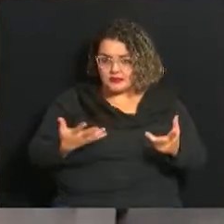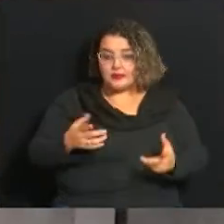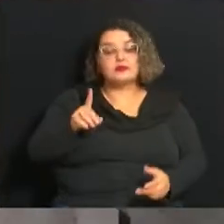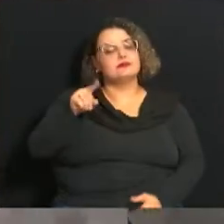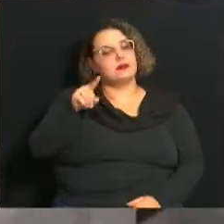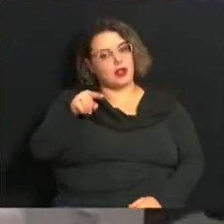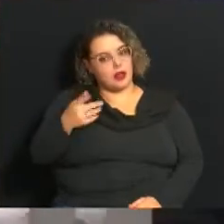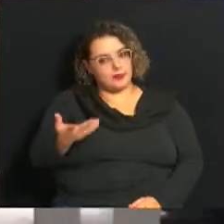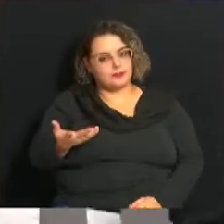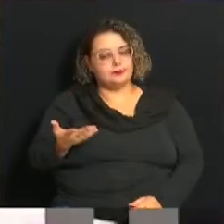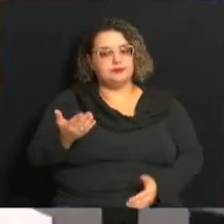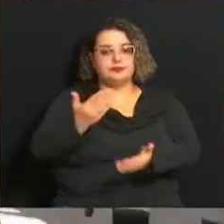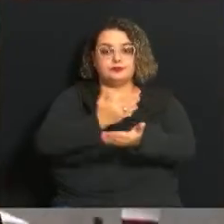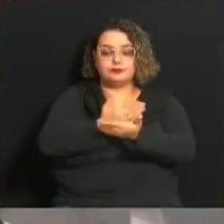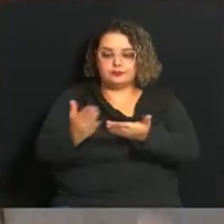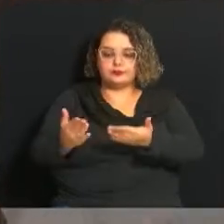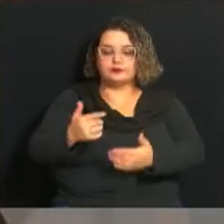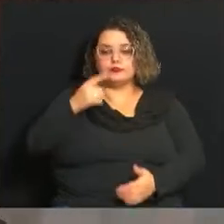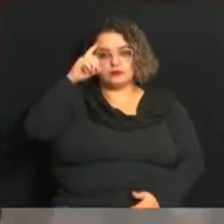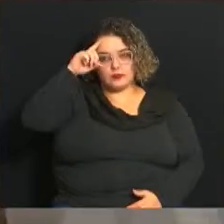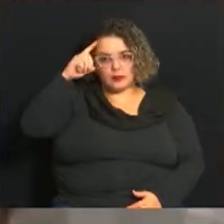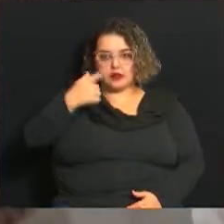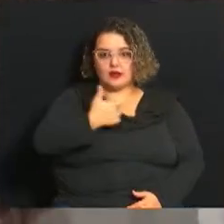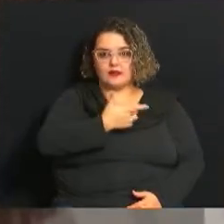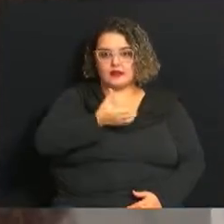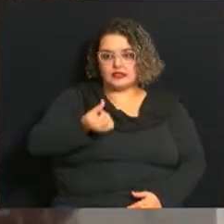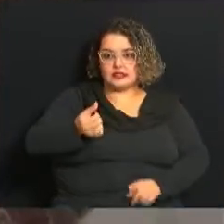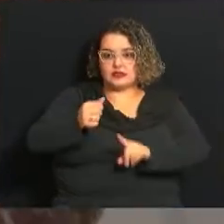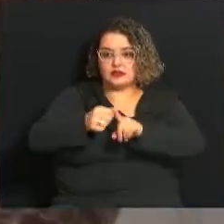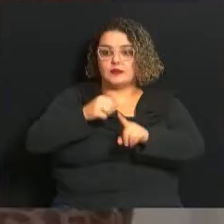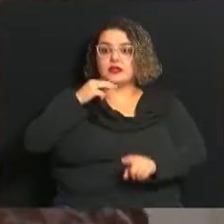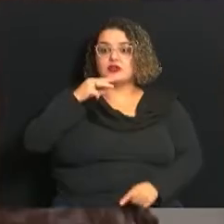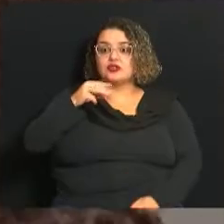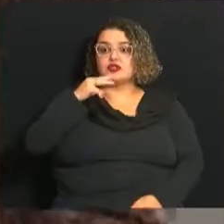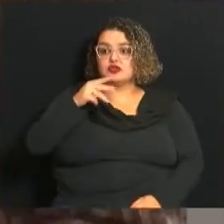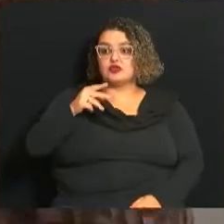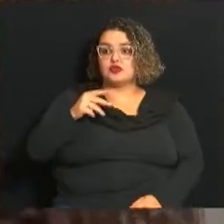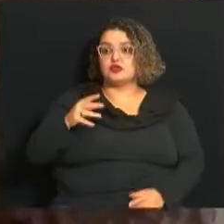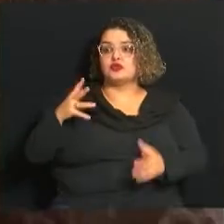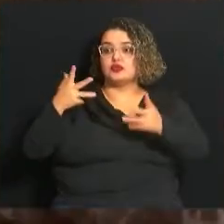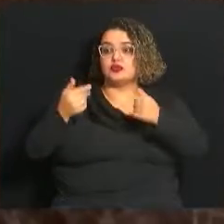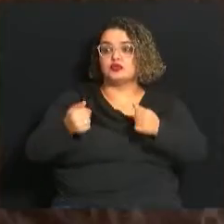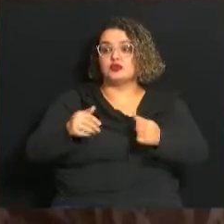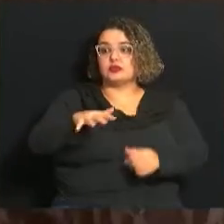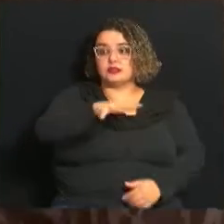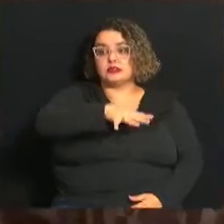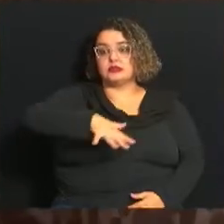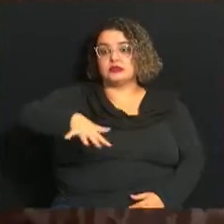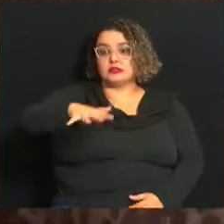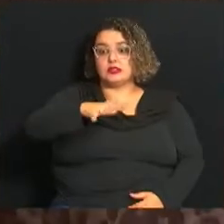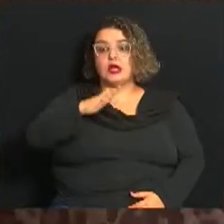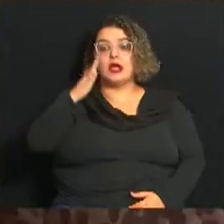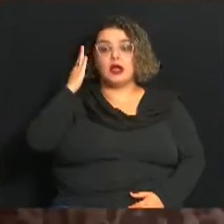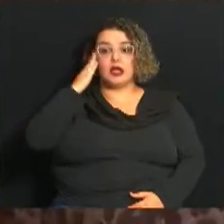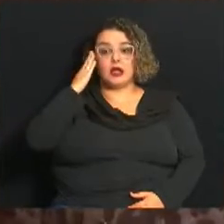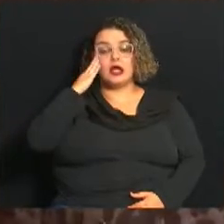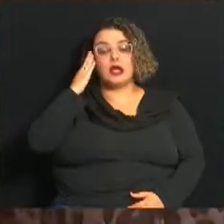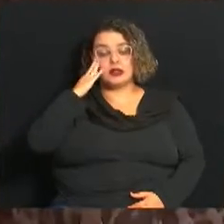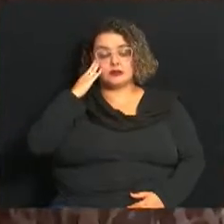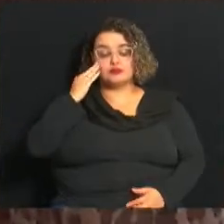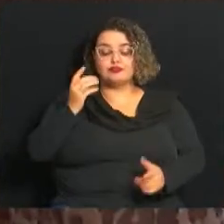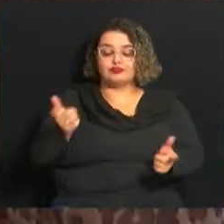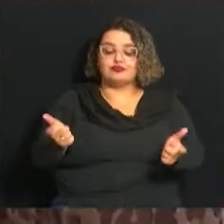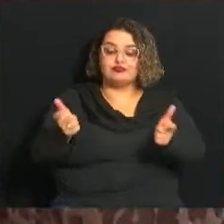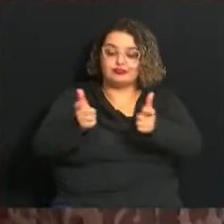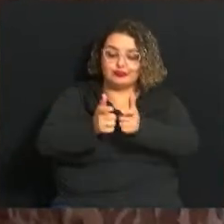a campanha começou dia 26 de março, né? E para todos os públicos-alvos a gente identifica ainda um percentual abaixo do